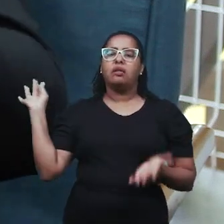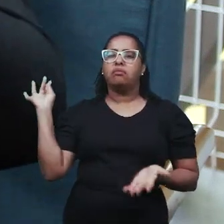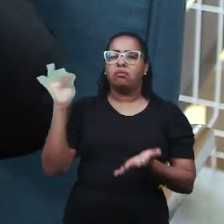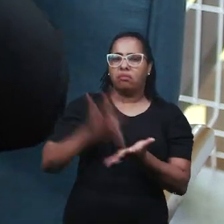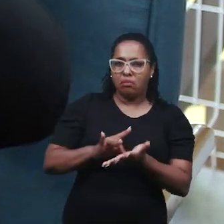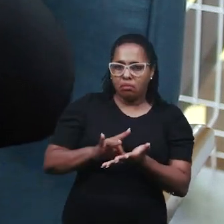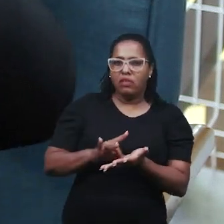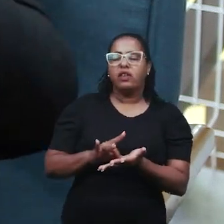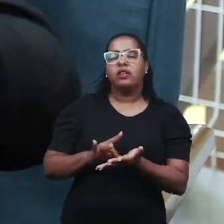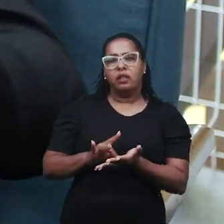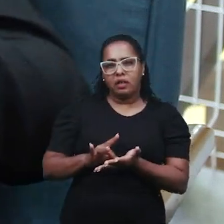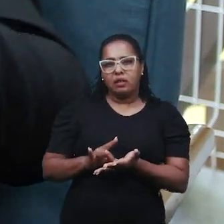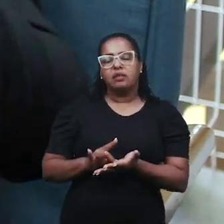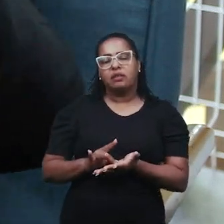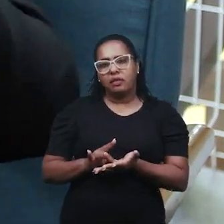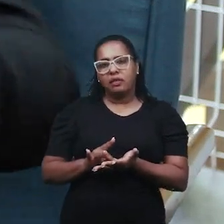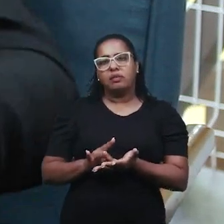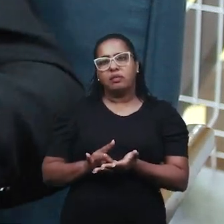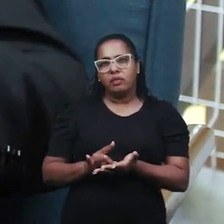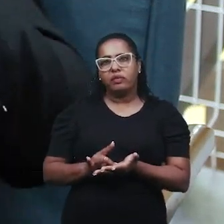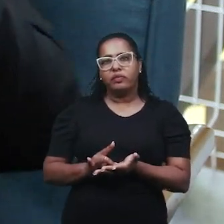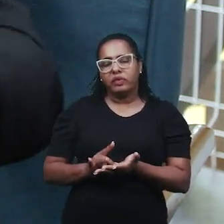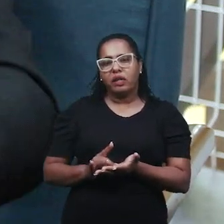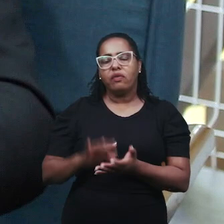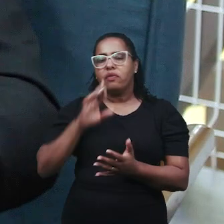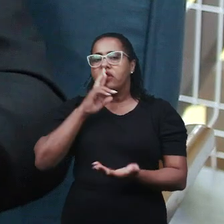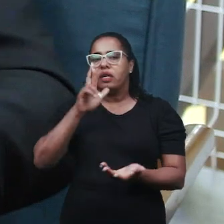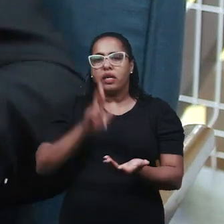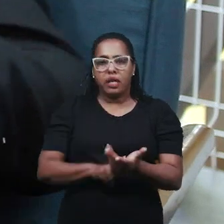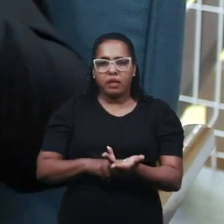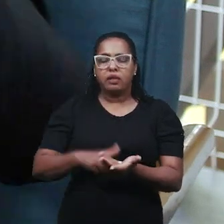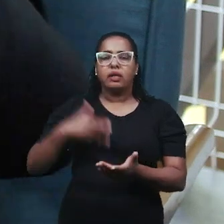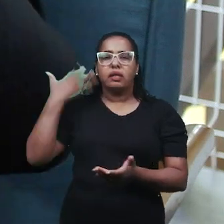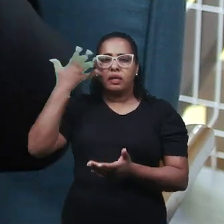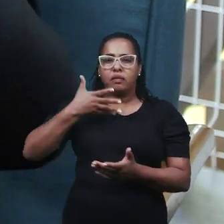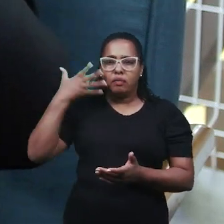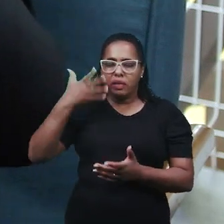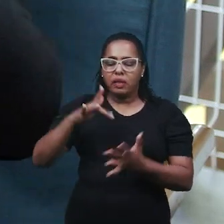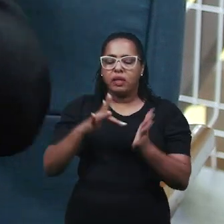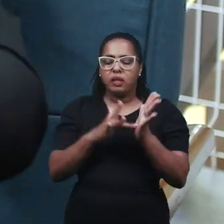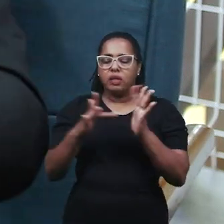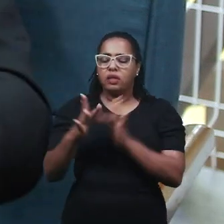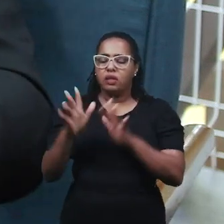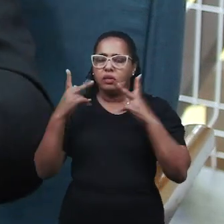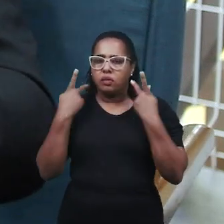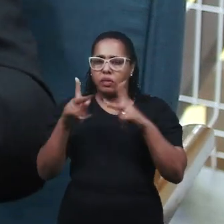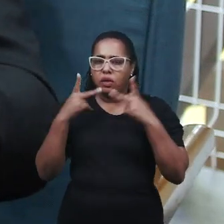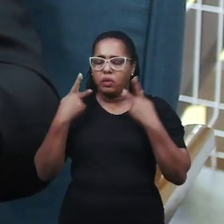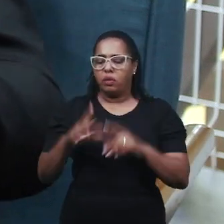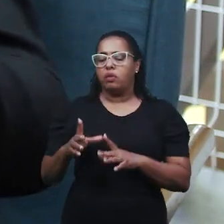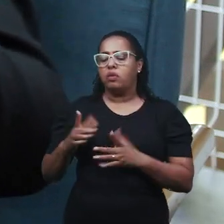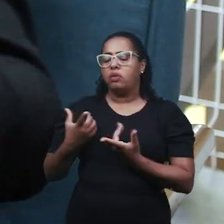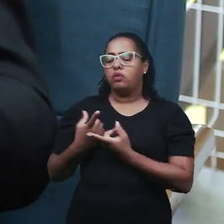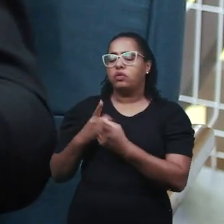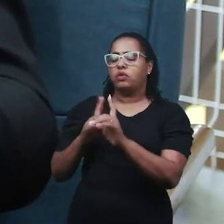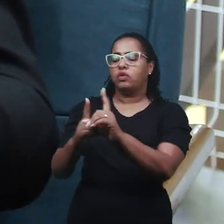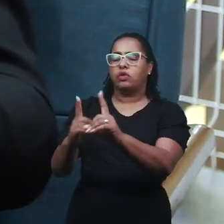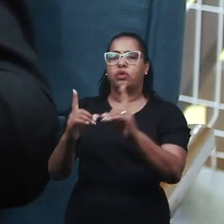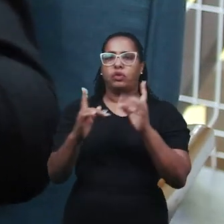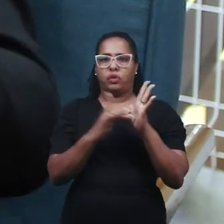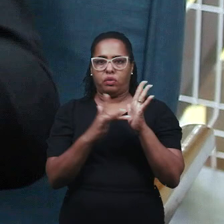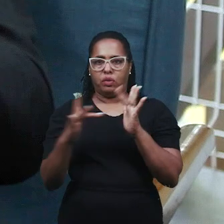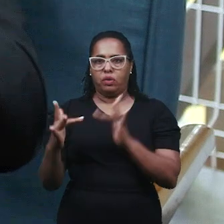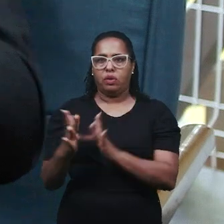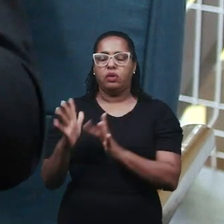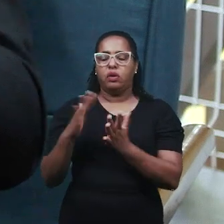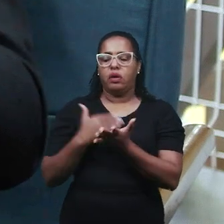ali, que foi fruto das mensagens que o Senhor Jesus pregou, os discípulos de Jesus ali. Essa